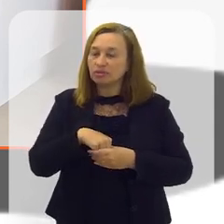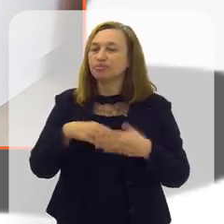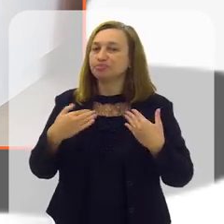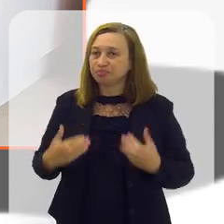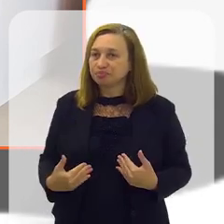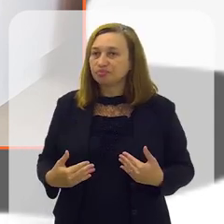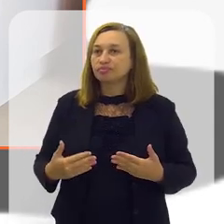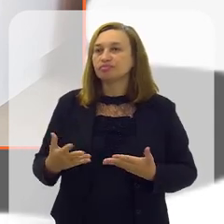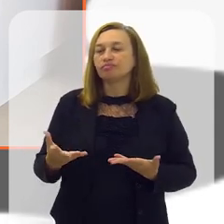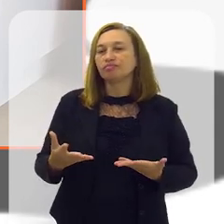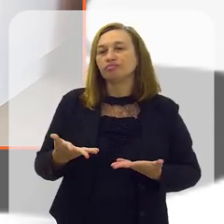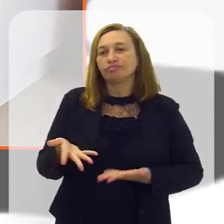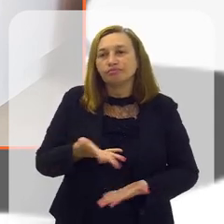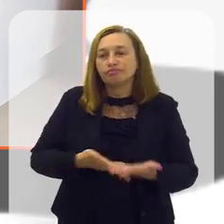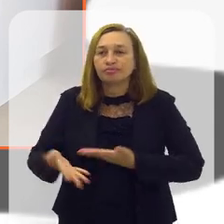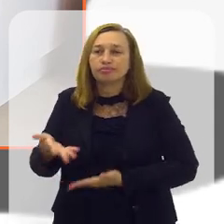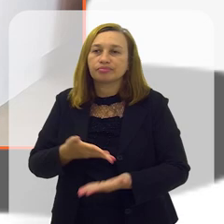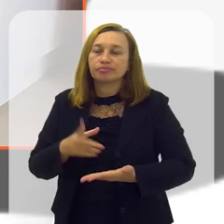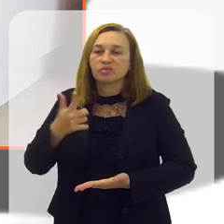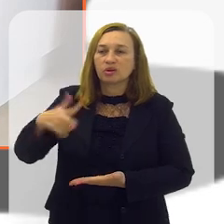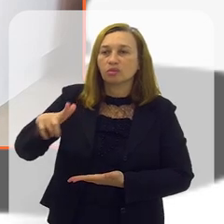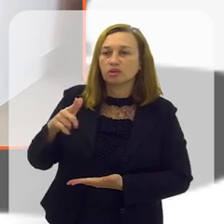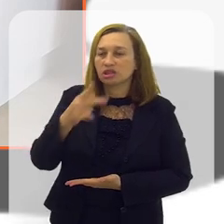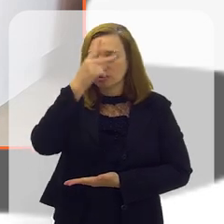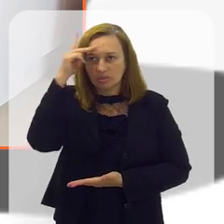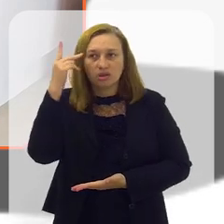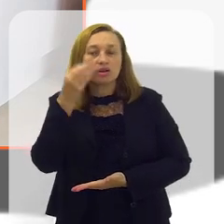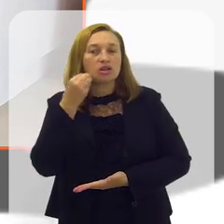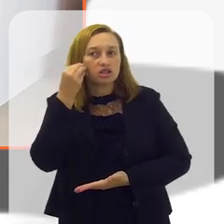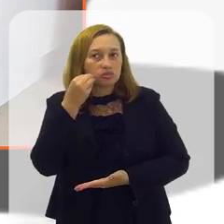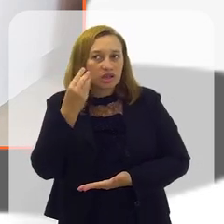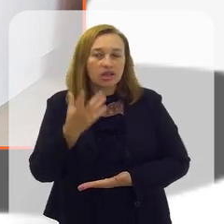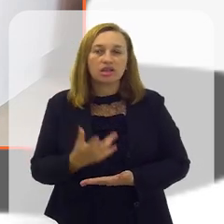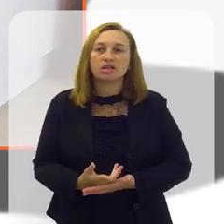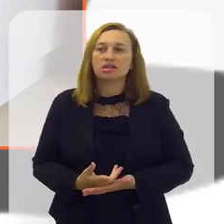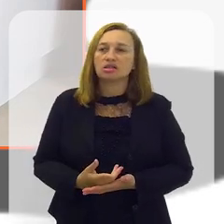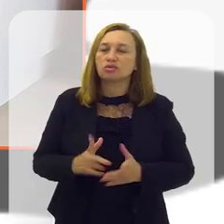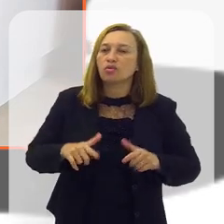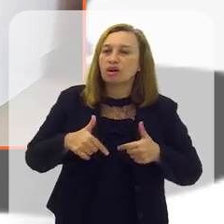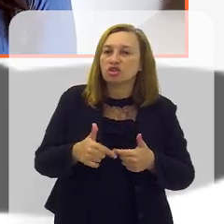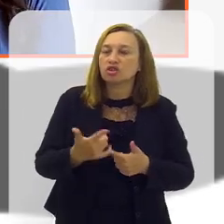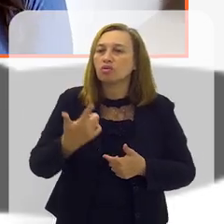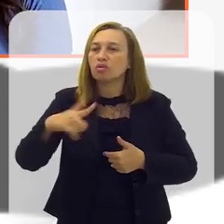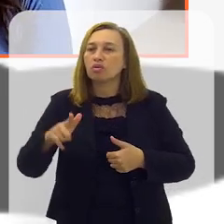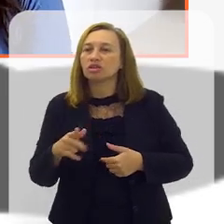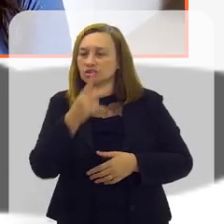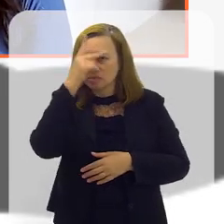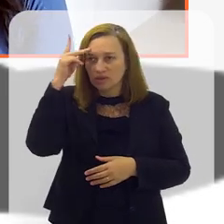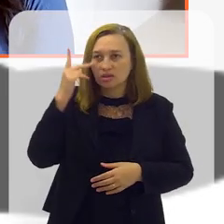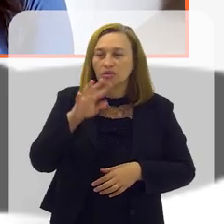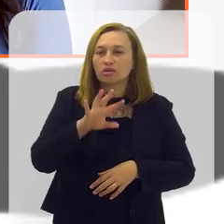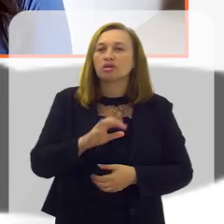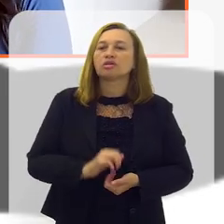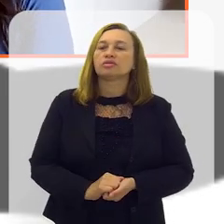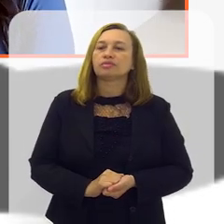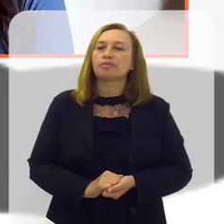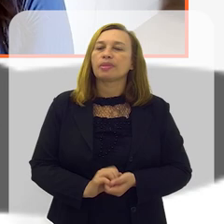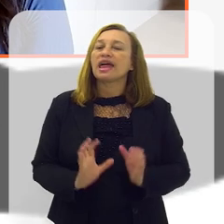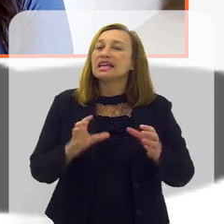e no convívio com as outras pessoas, nos pensamentos, nas atitudes e querendo um bem-estar